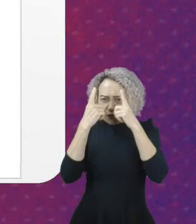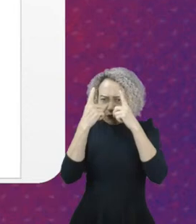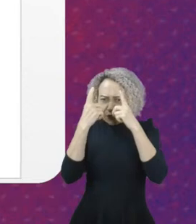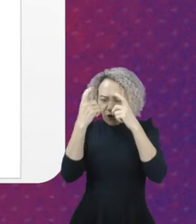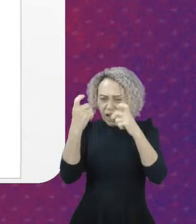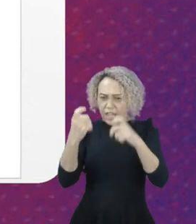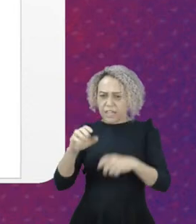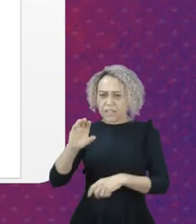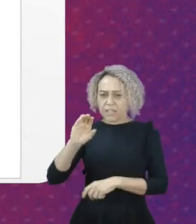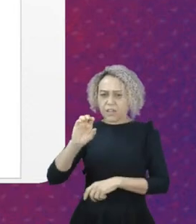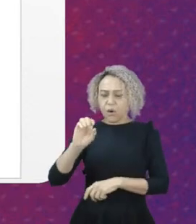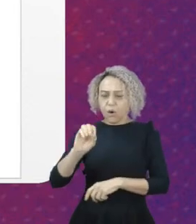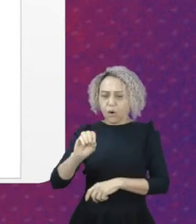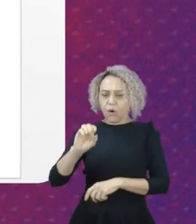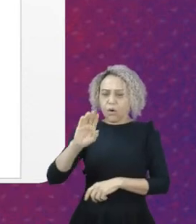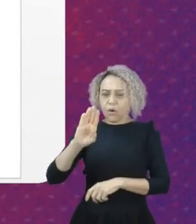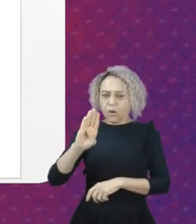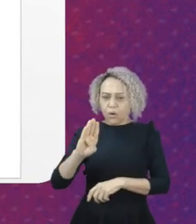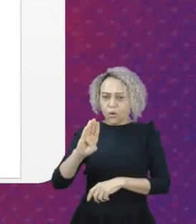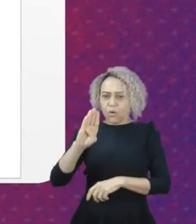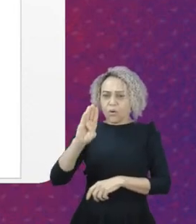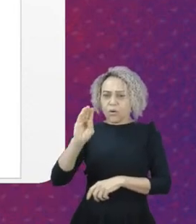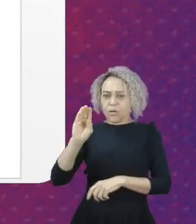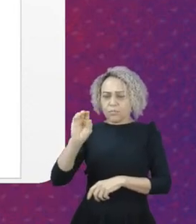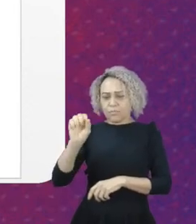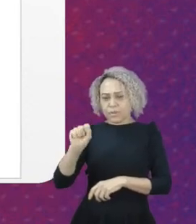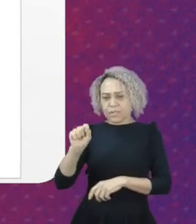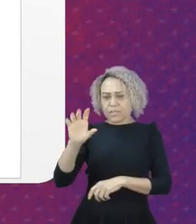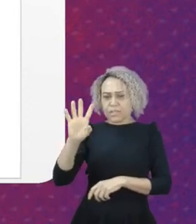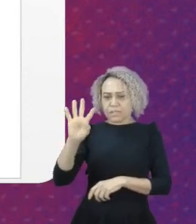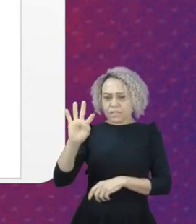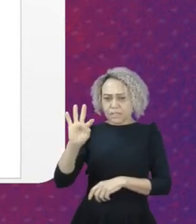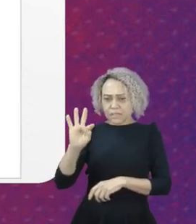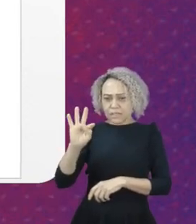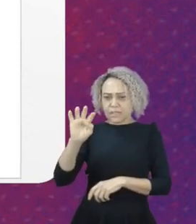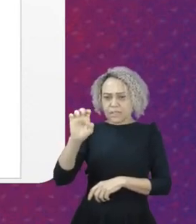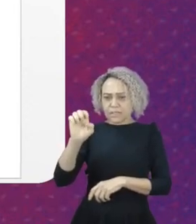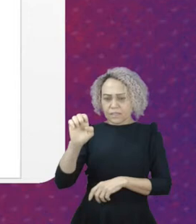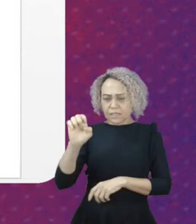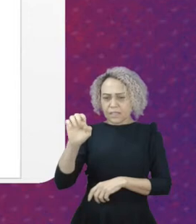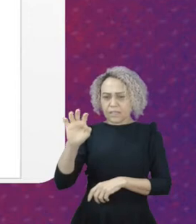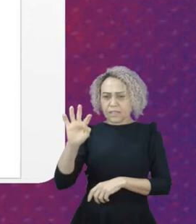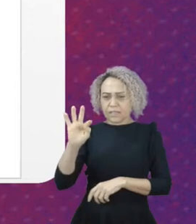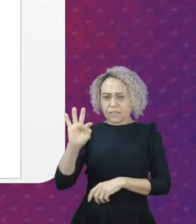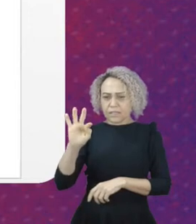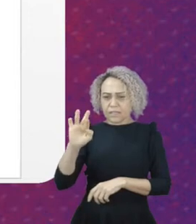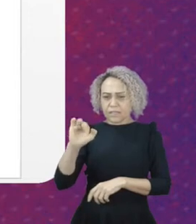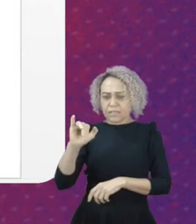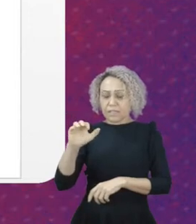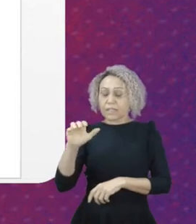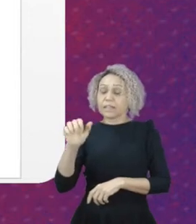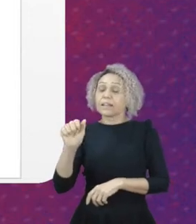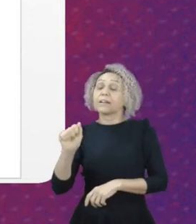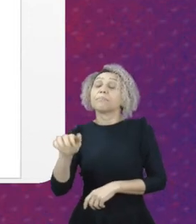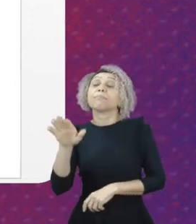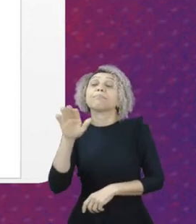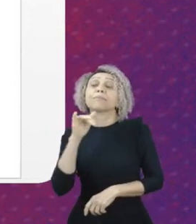obstétrica, que é algo que acontece muito, muito, muito, e a maioria das vezes em mulheres